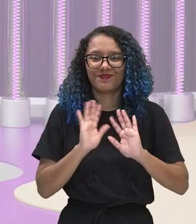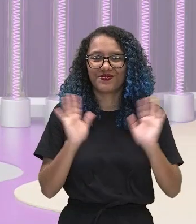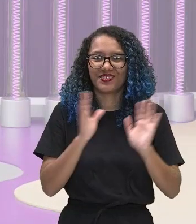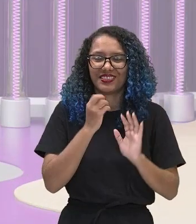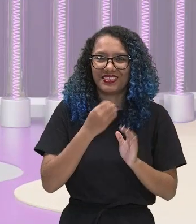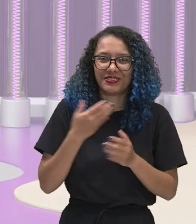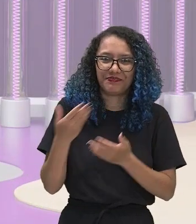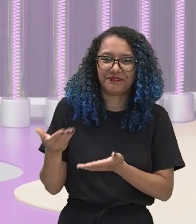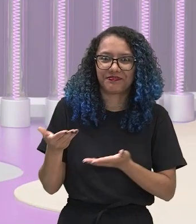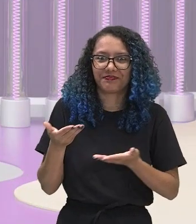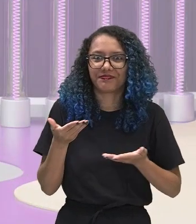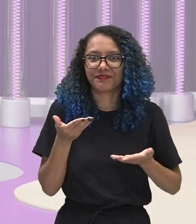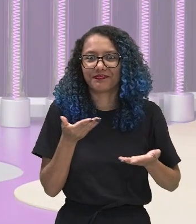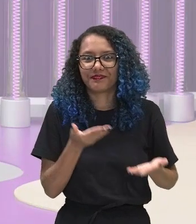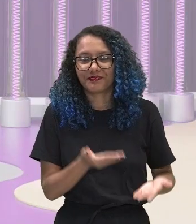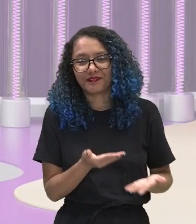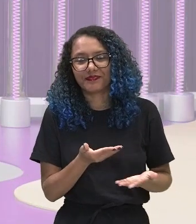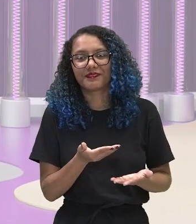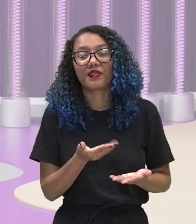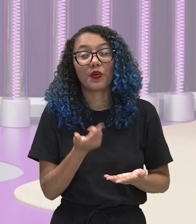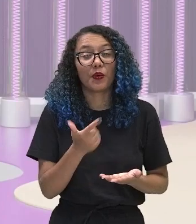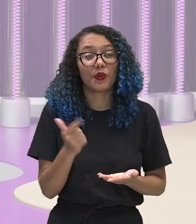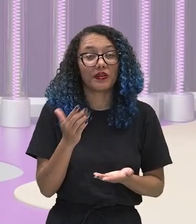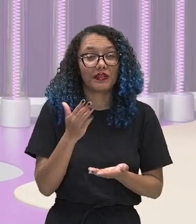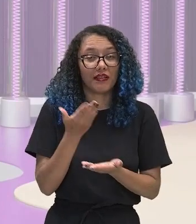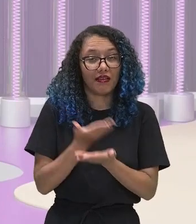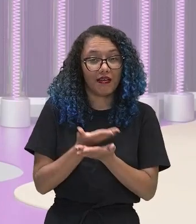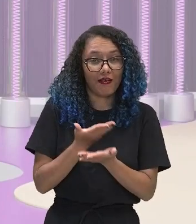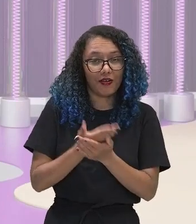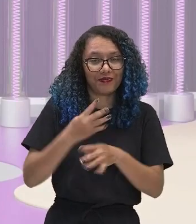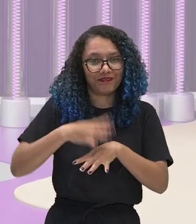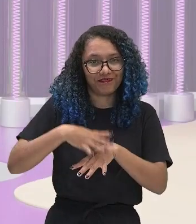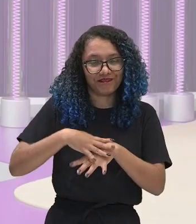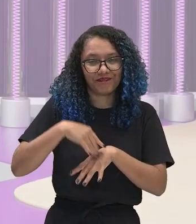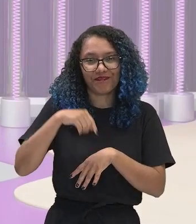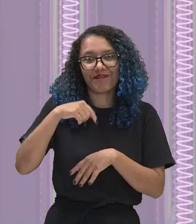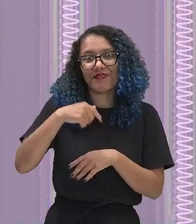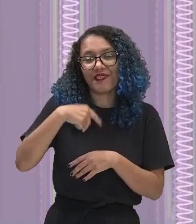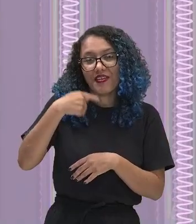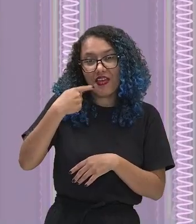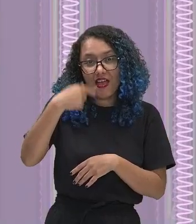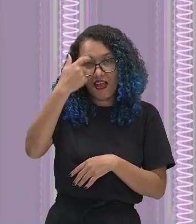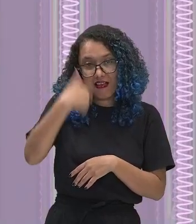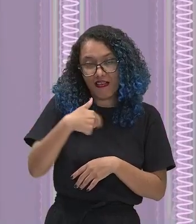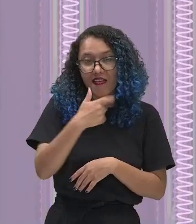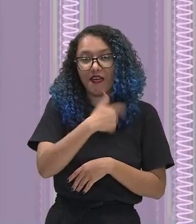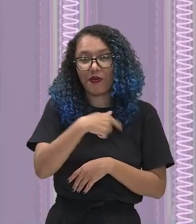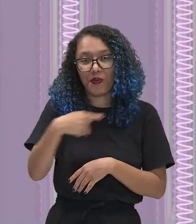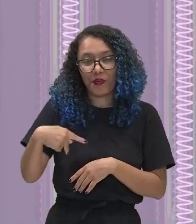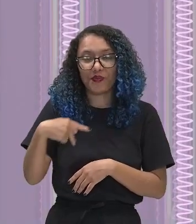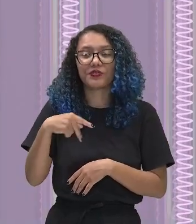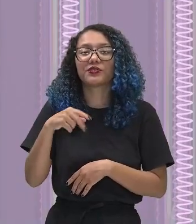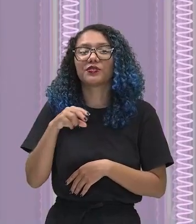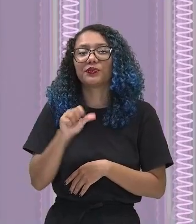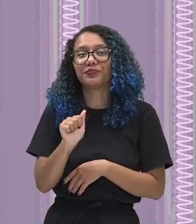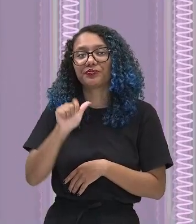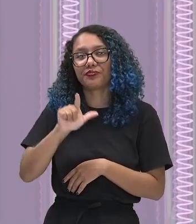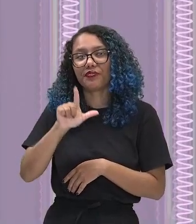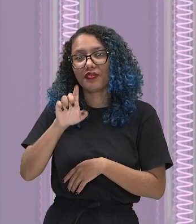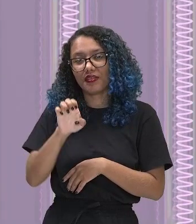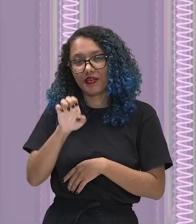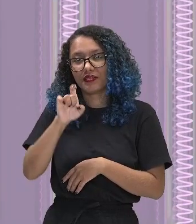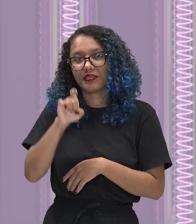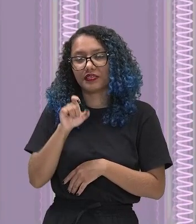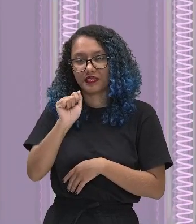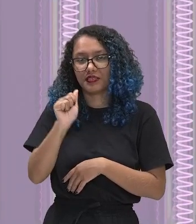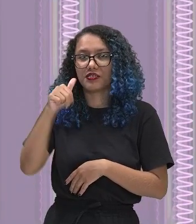seja bem-vinda, seja bem-vindo a mais uma aula de matemática aqui comigo, professor